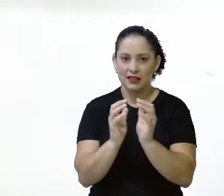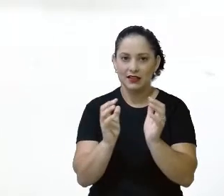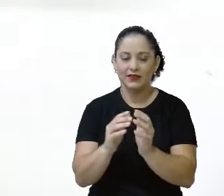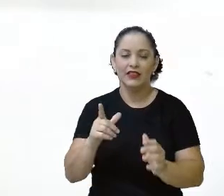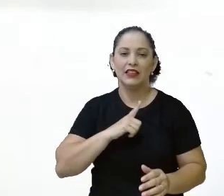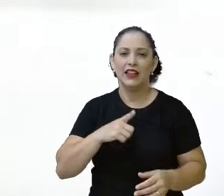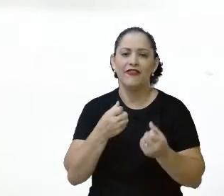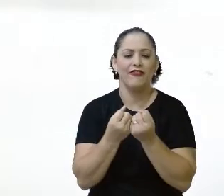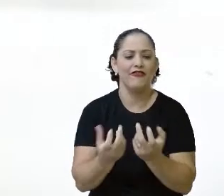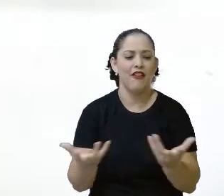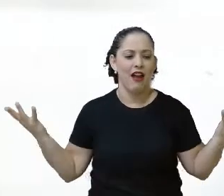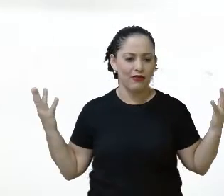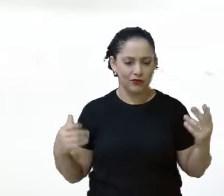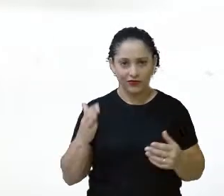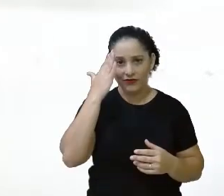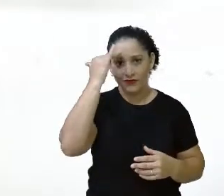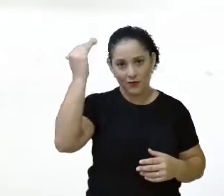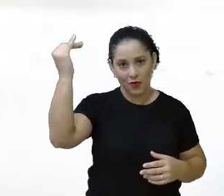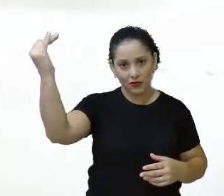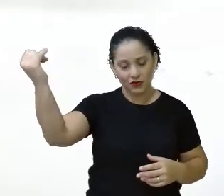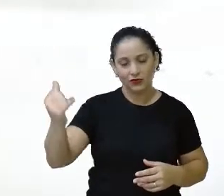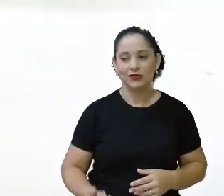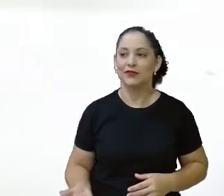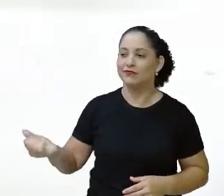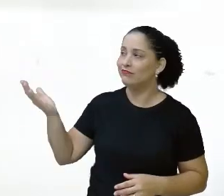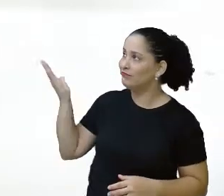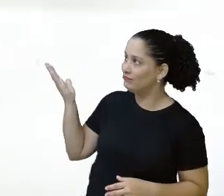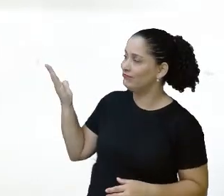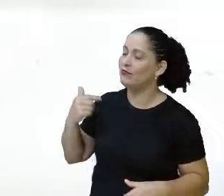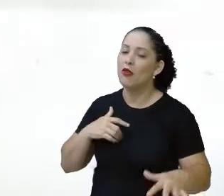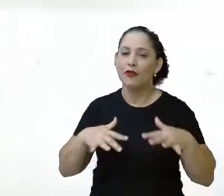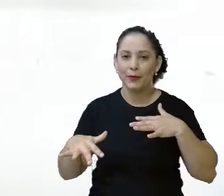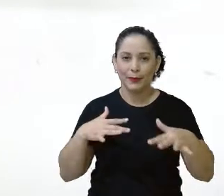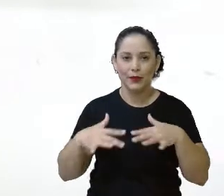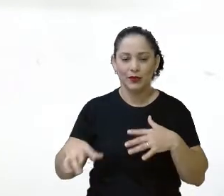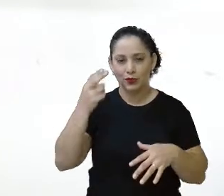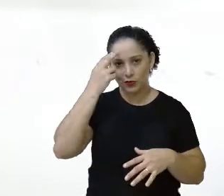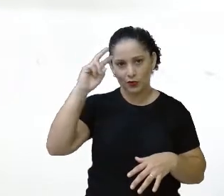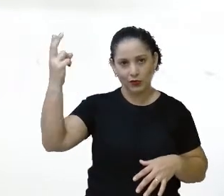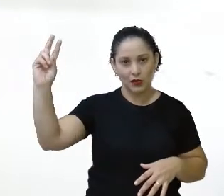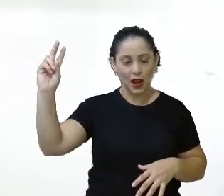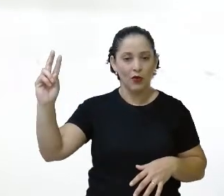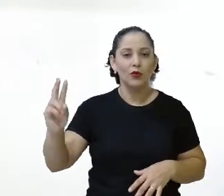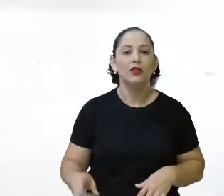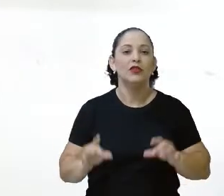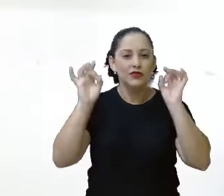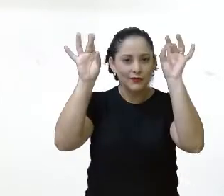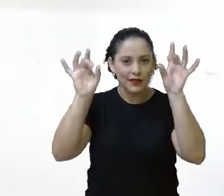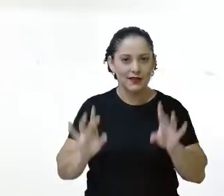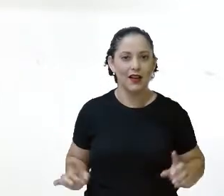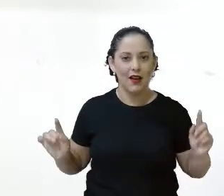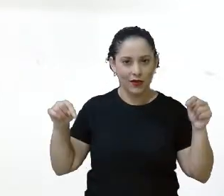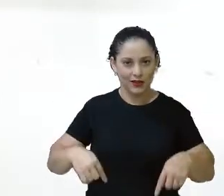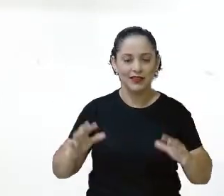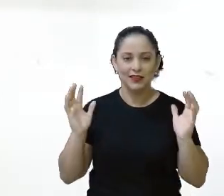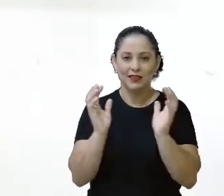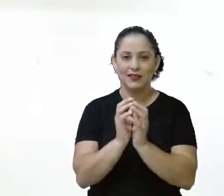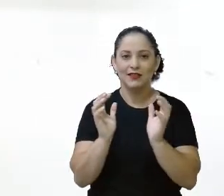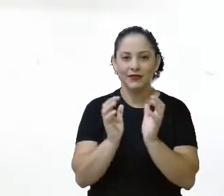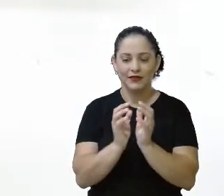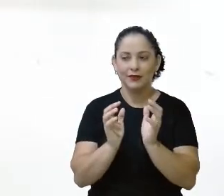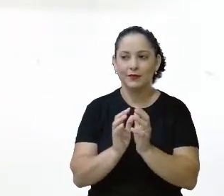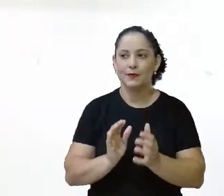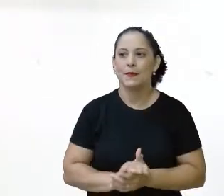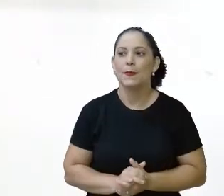maracatus muito famosos também. E essa é uma manifestação cultural marcante aqui em Recife, tá? Além